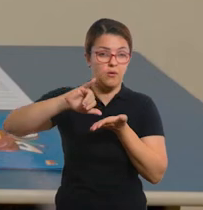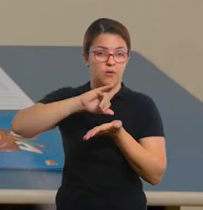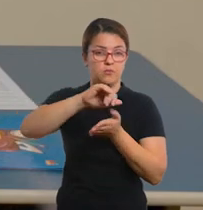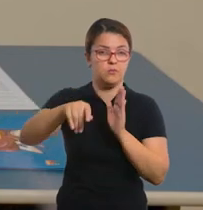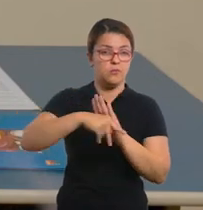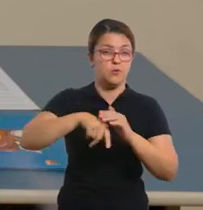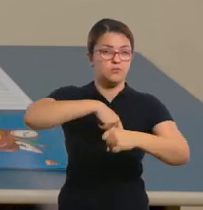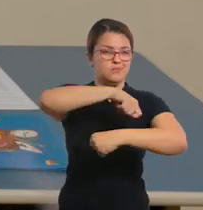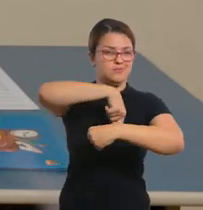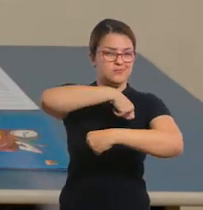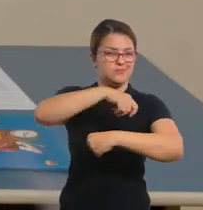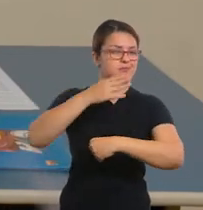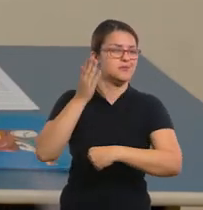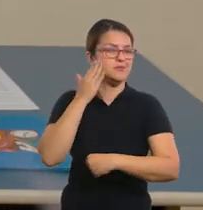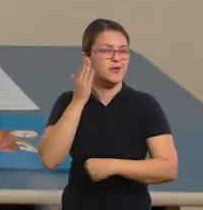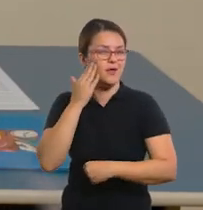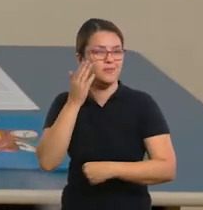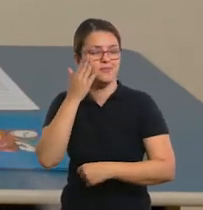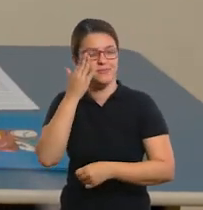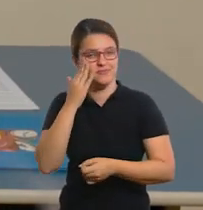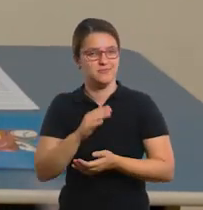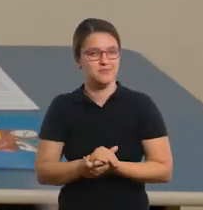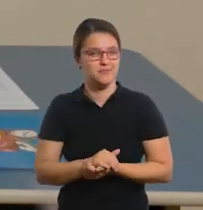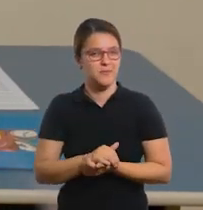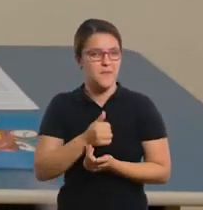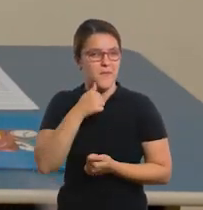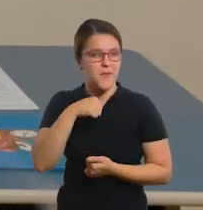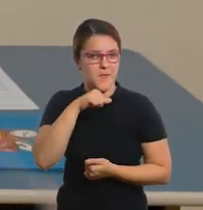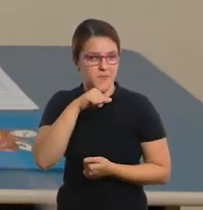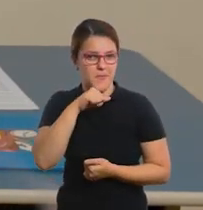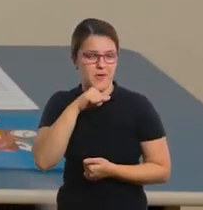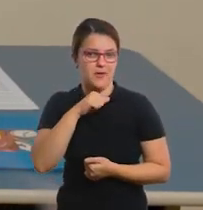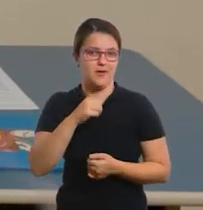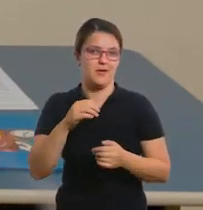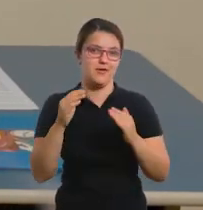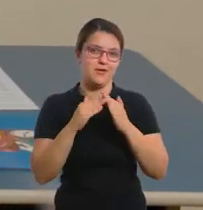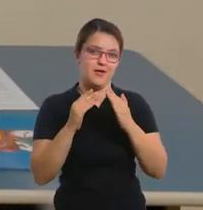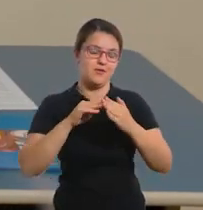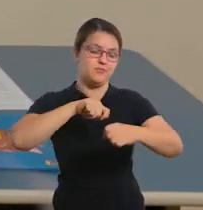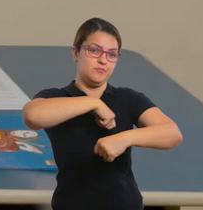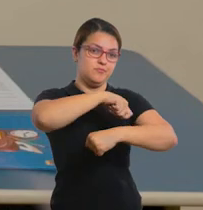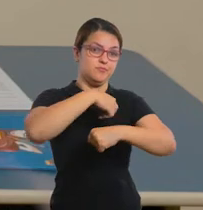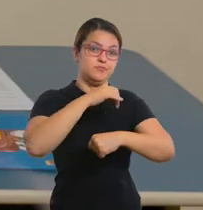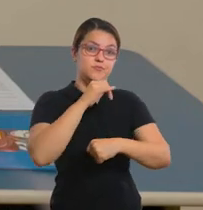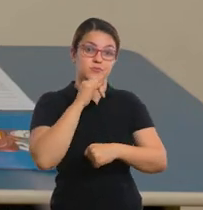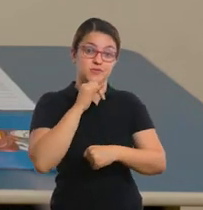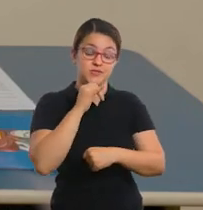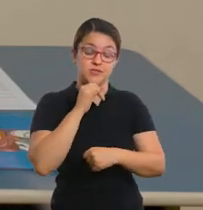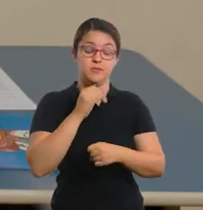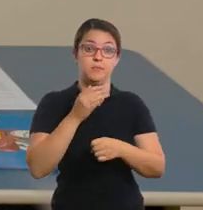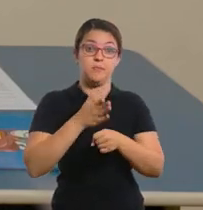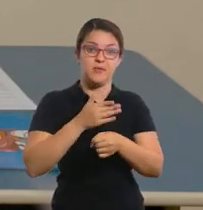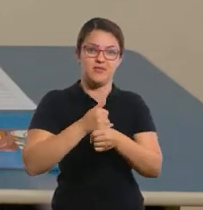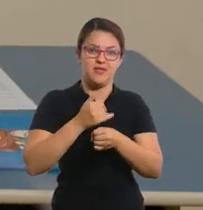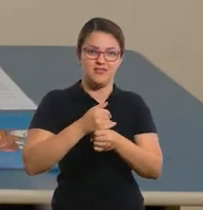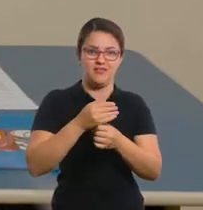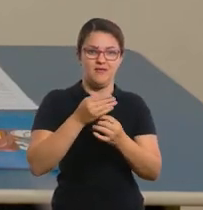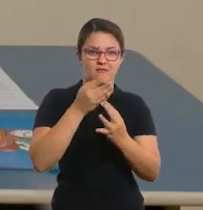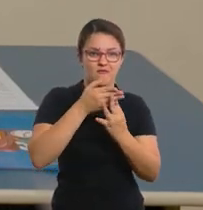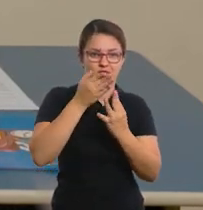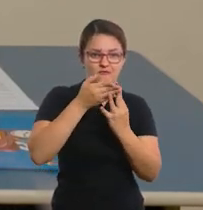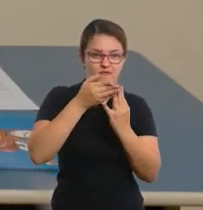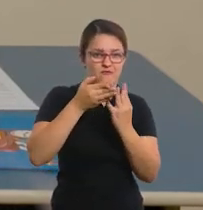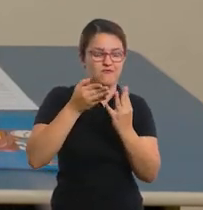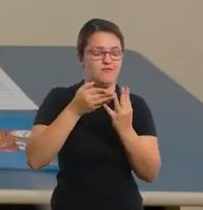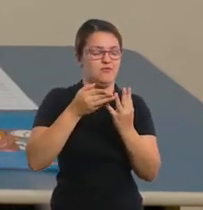cozinha. Quando a mamãe de vocês faz alguma fritura aí na casa de vocês, né? Por exemplo, ela fritou batata frita, tá? O